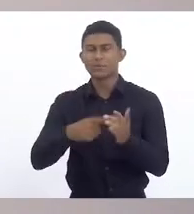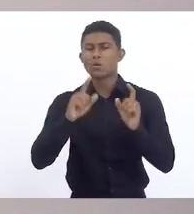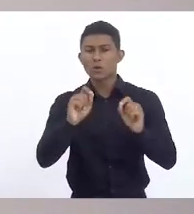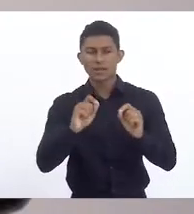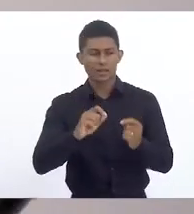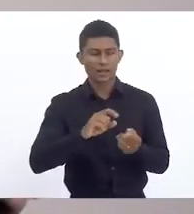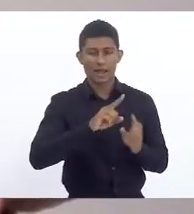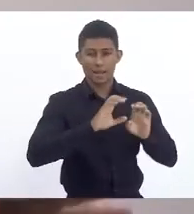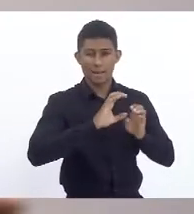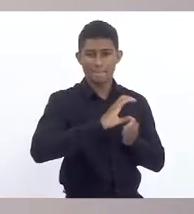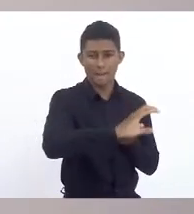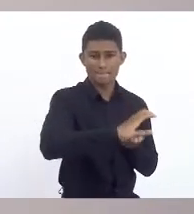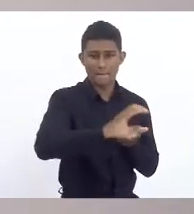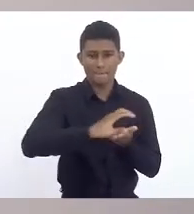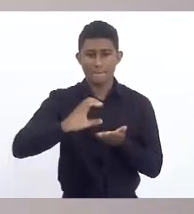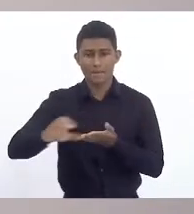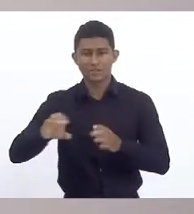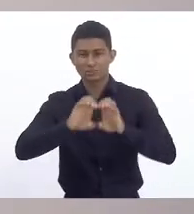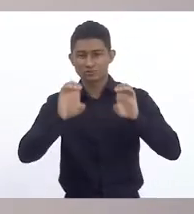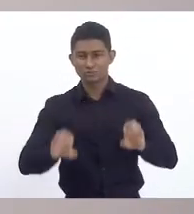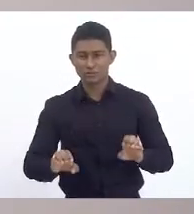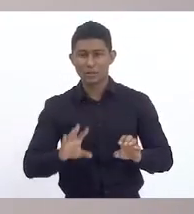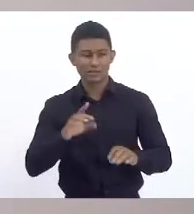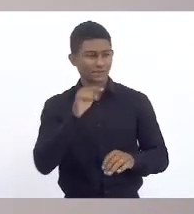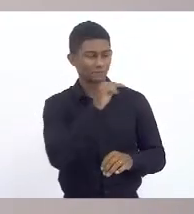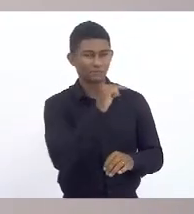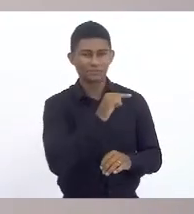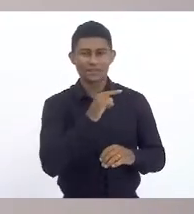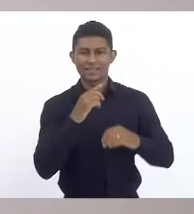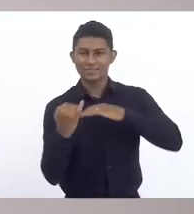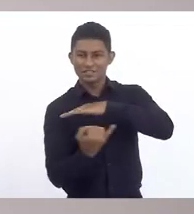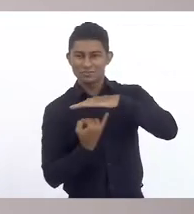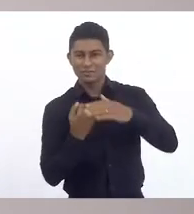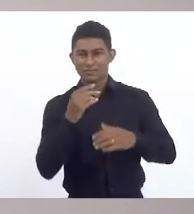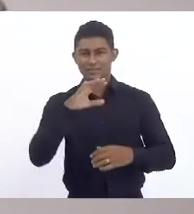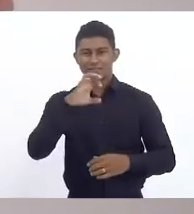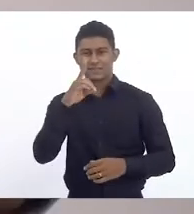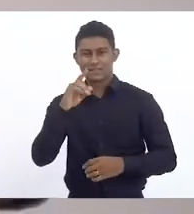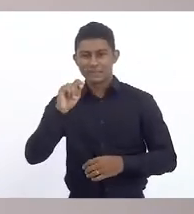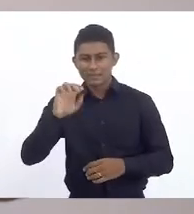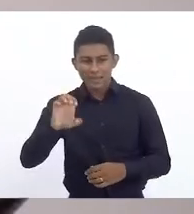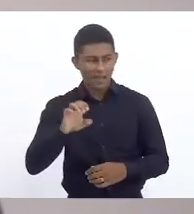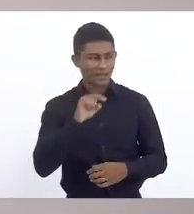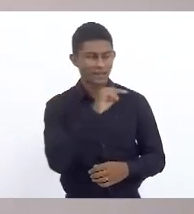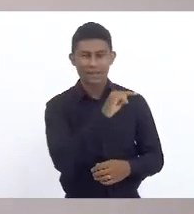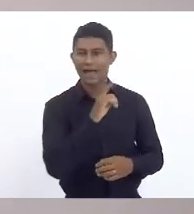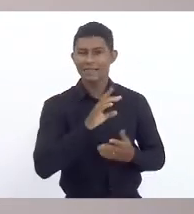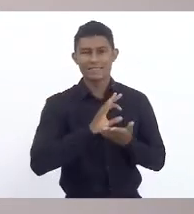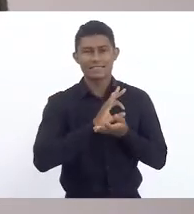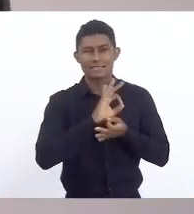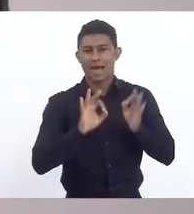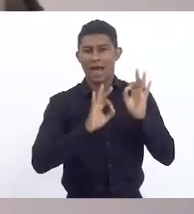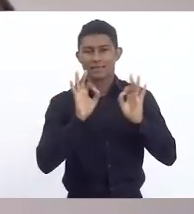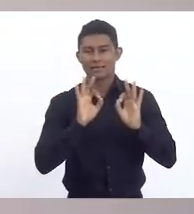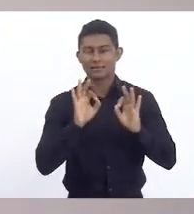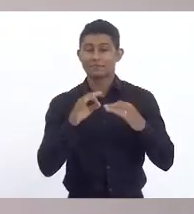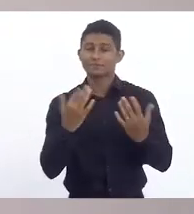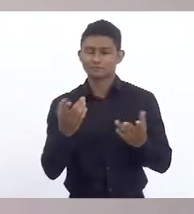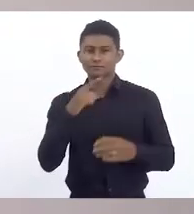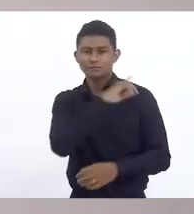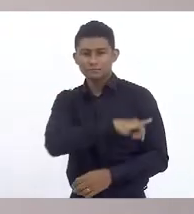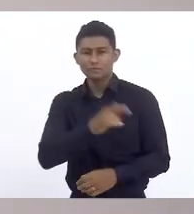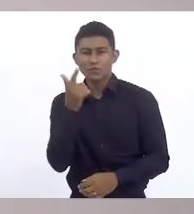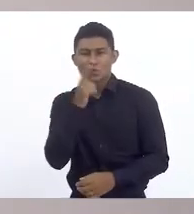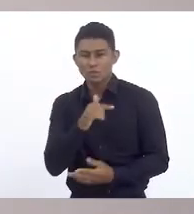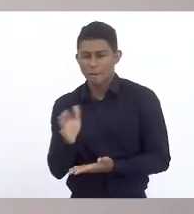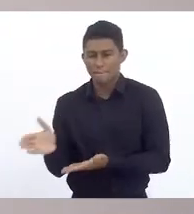infraestrutura, não tocaram no recurso da SEDAE até agora. O que significa que o Rio de Janeiro aumentou a sua arrecadação, aumentamos, isso foi muito